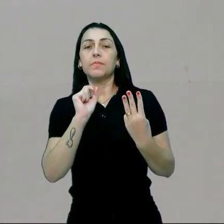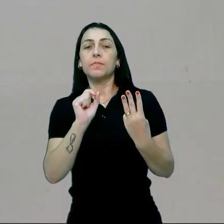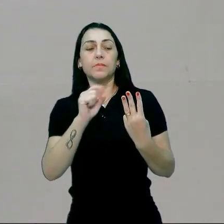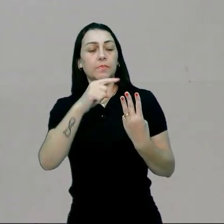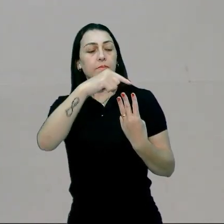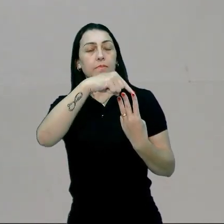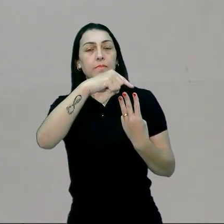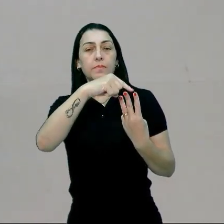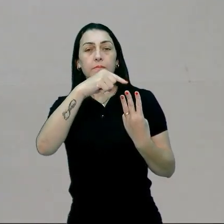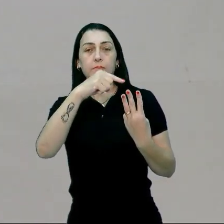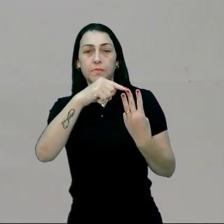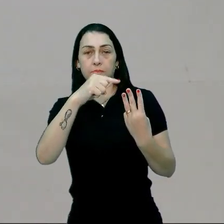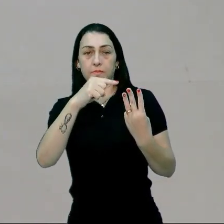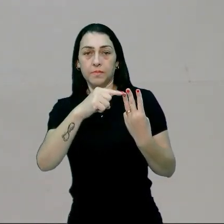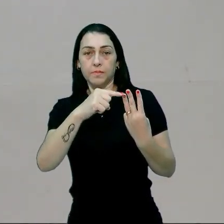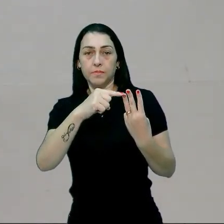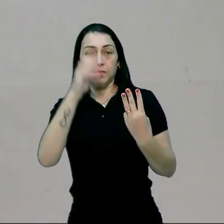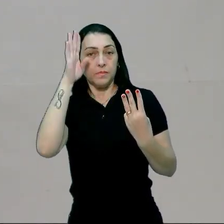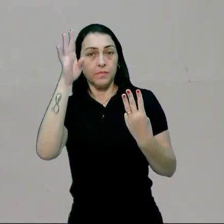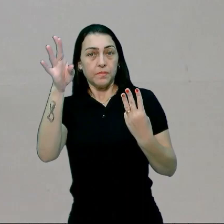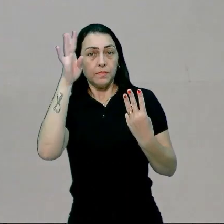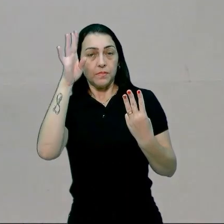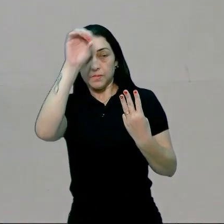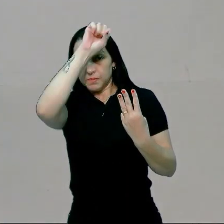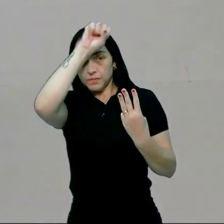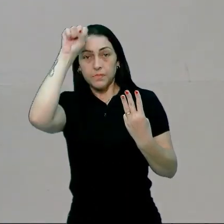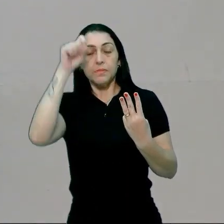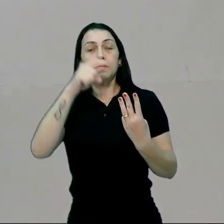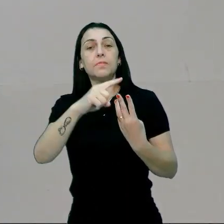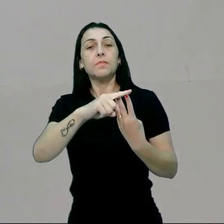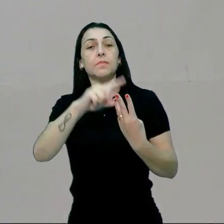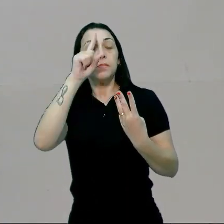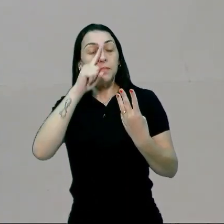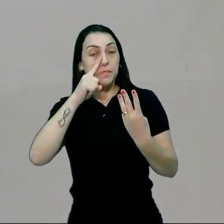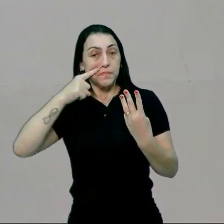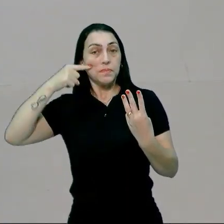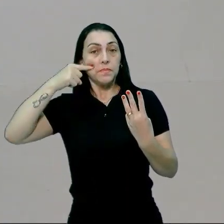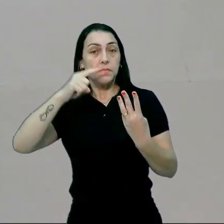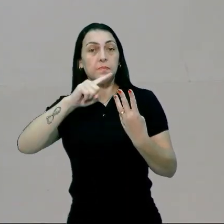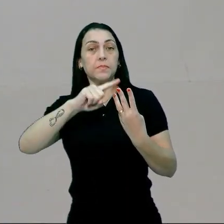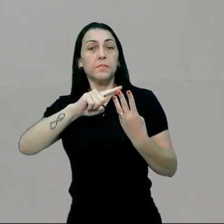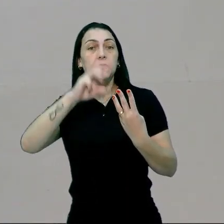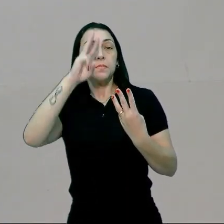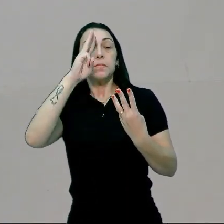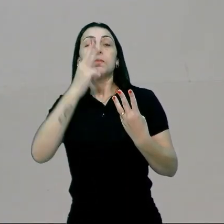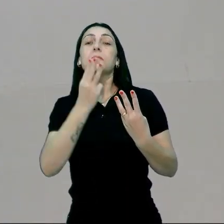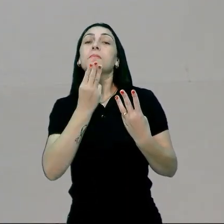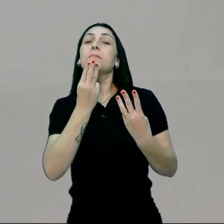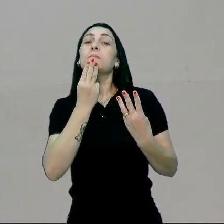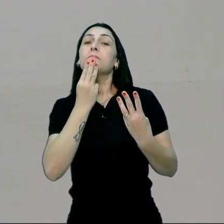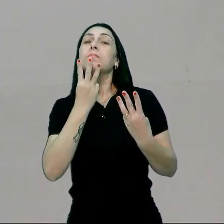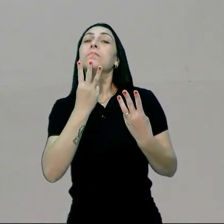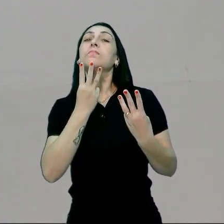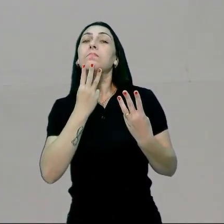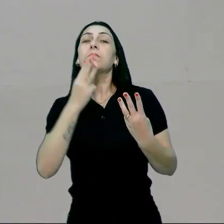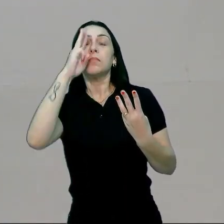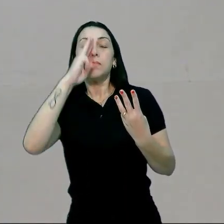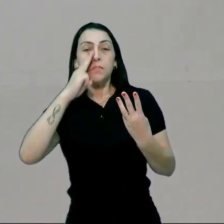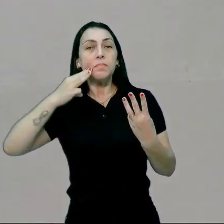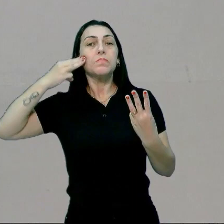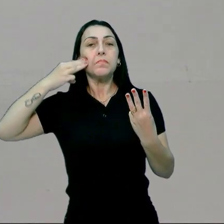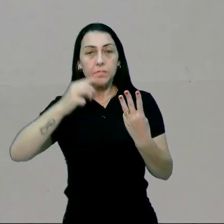a três grandes teóricos da sociologia: Émile Durkheim, Max Weber e Karl